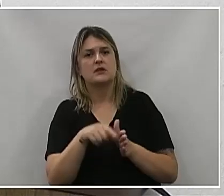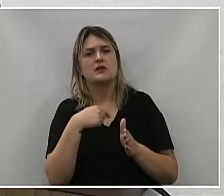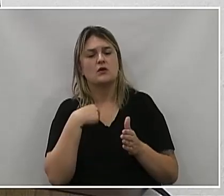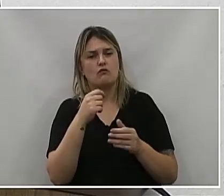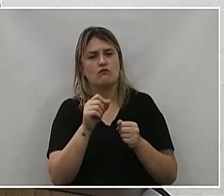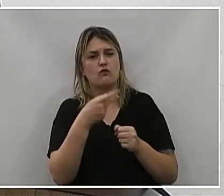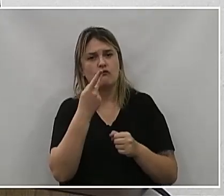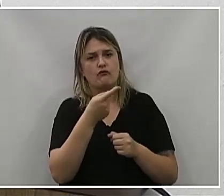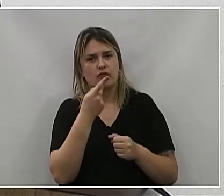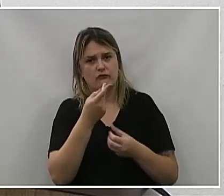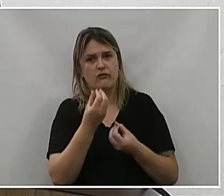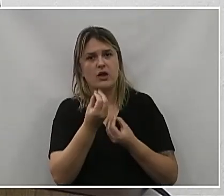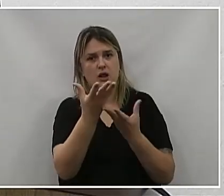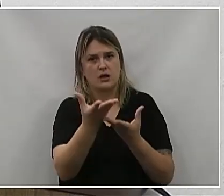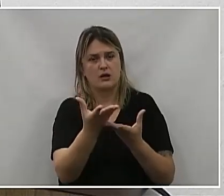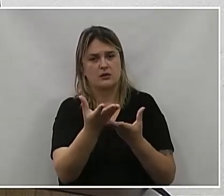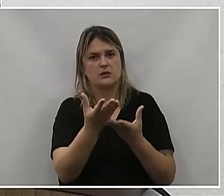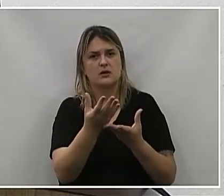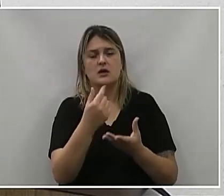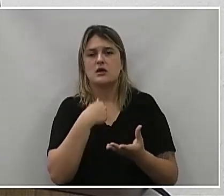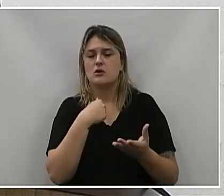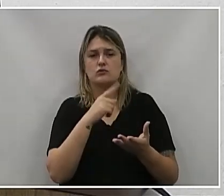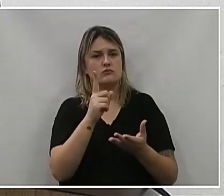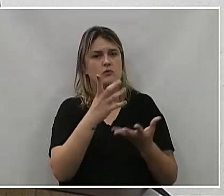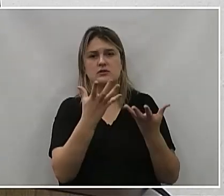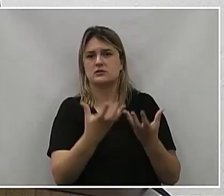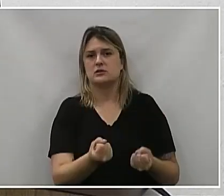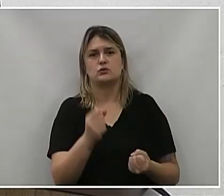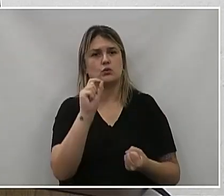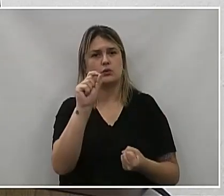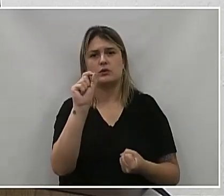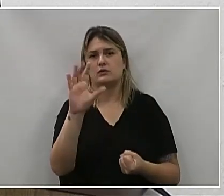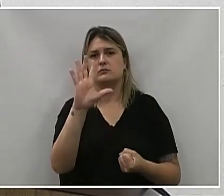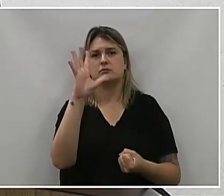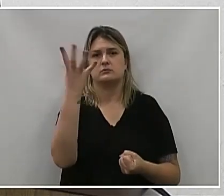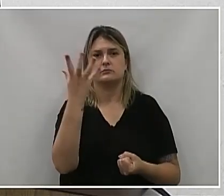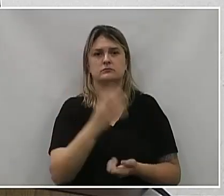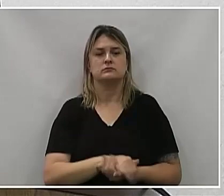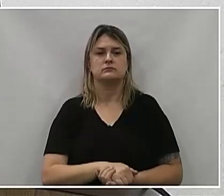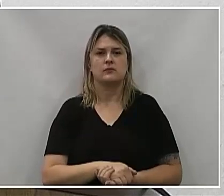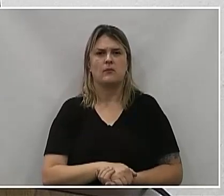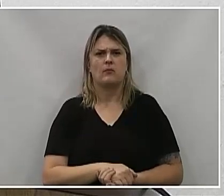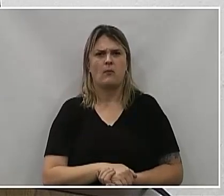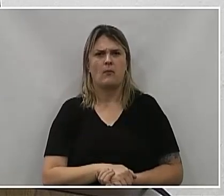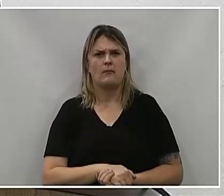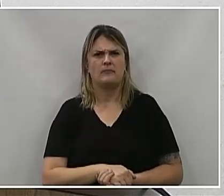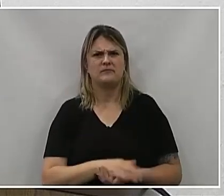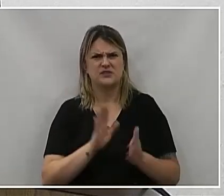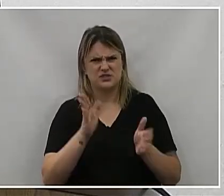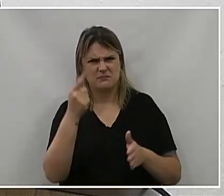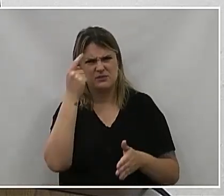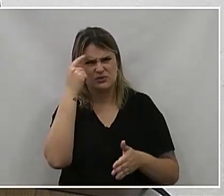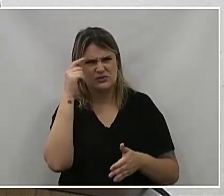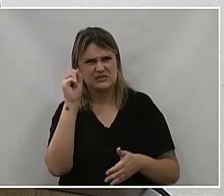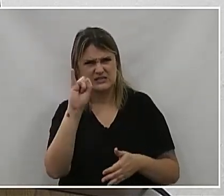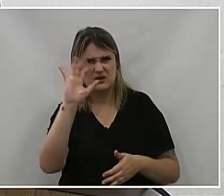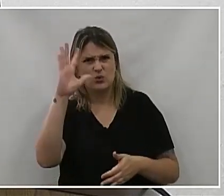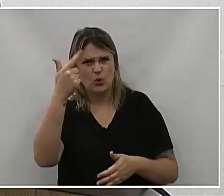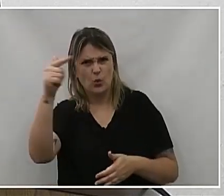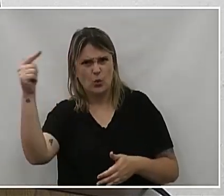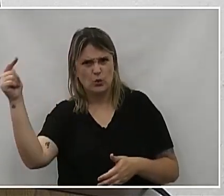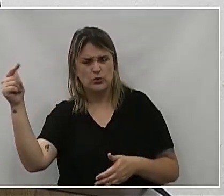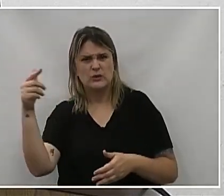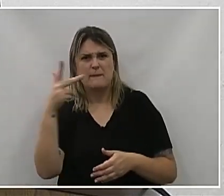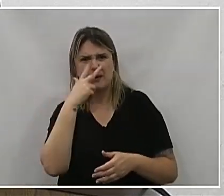aqui esse repúdio do que aconteceu. Porque já imaginou se acontece isso em outras áreas? Nós temos que ser